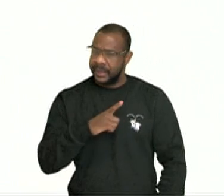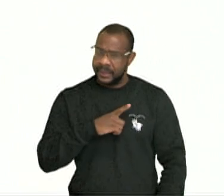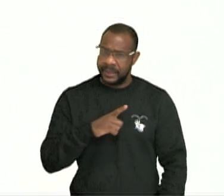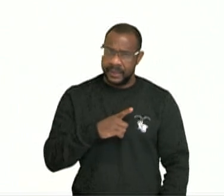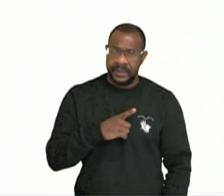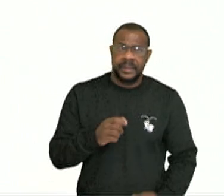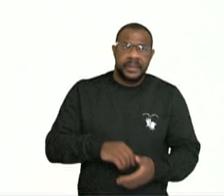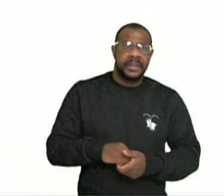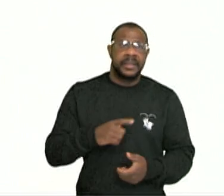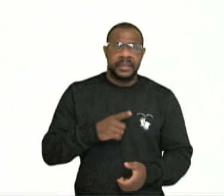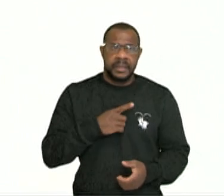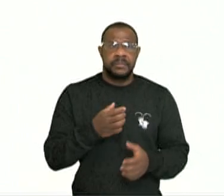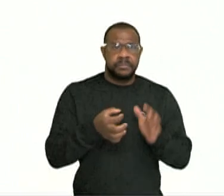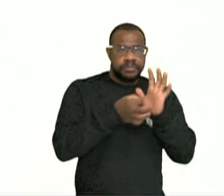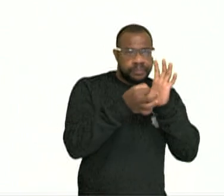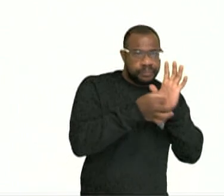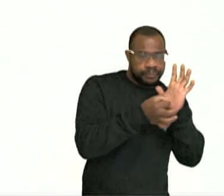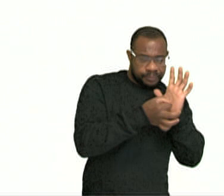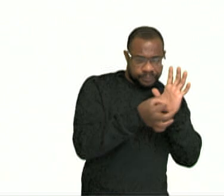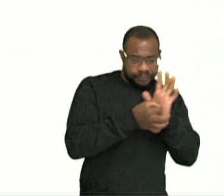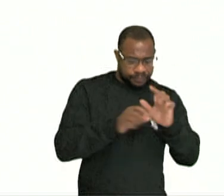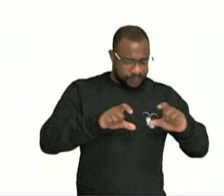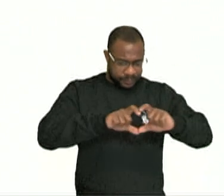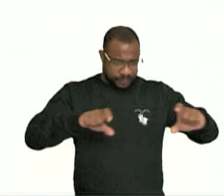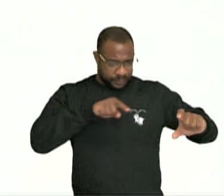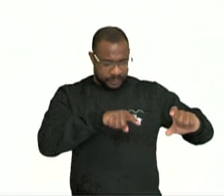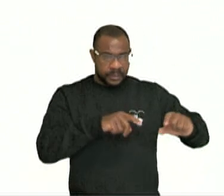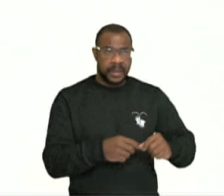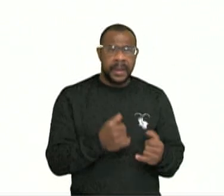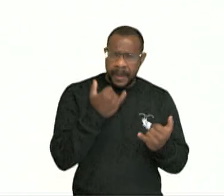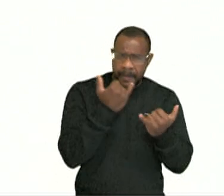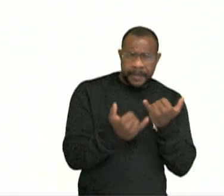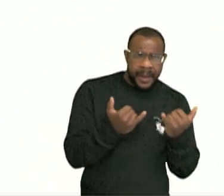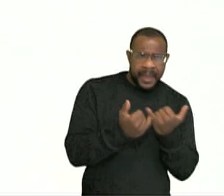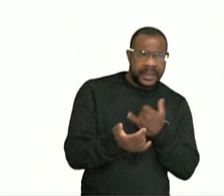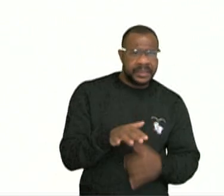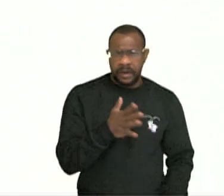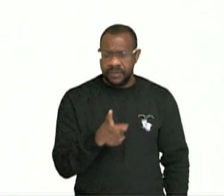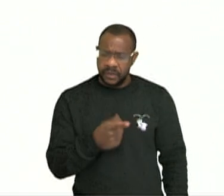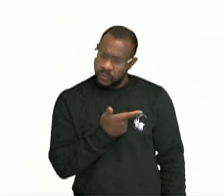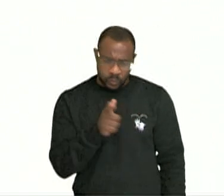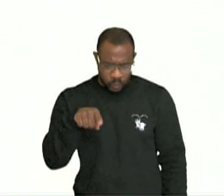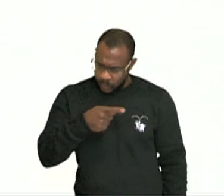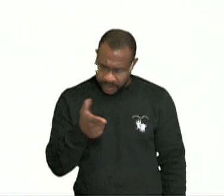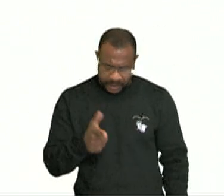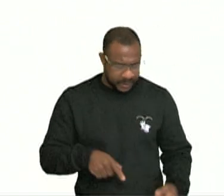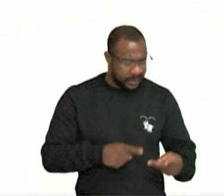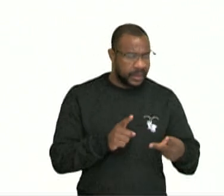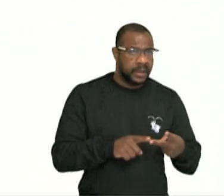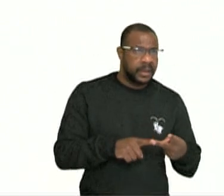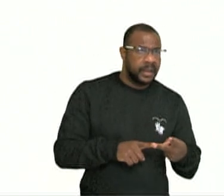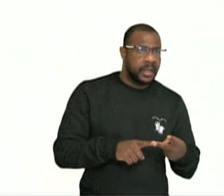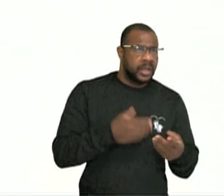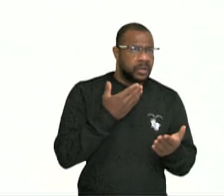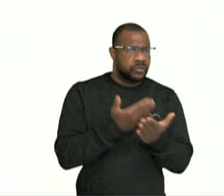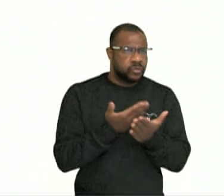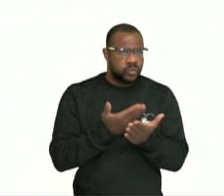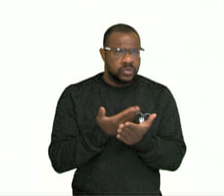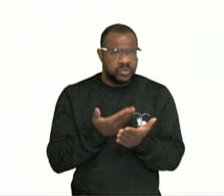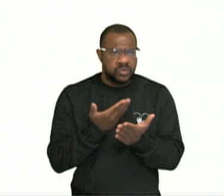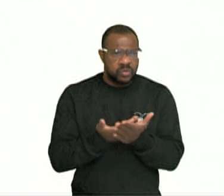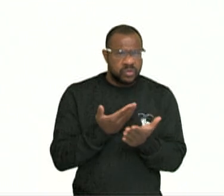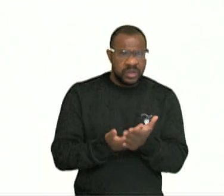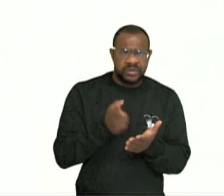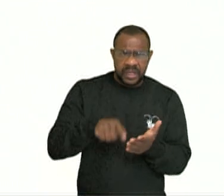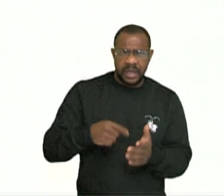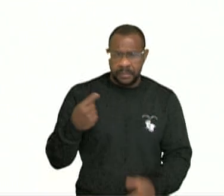pelos operadores argumentativos nos trechos abaixo? Parece, mas talvez não seja. Já o estudante é um ser autônomo. Se você